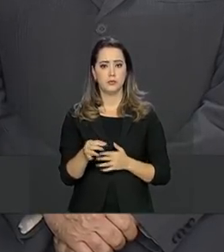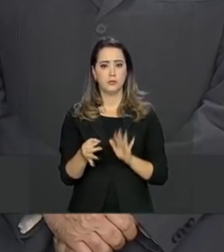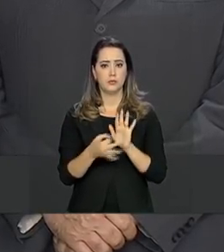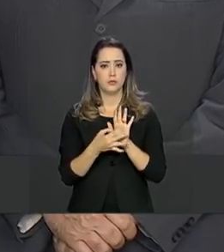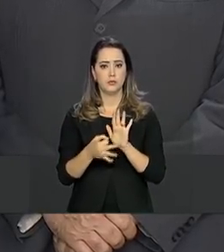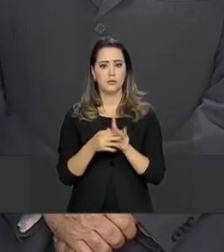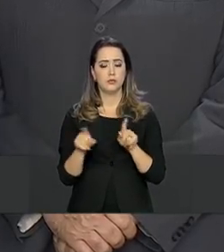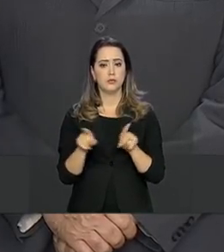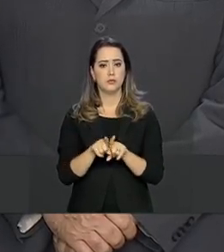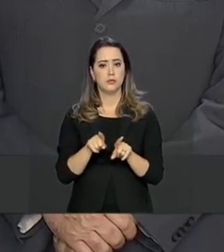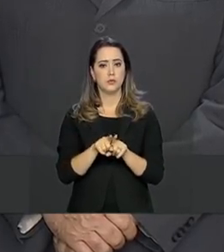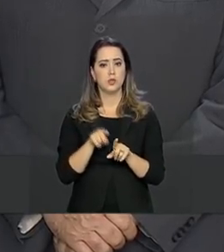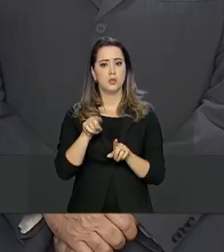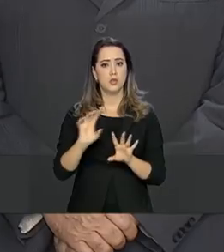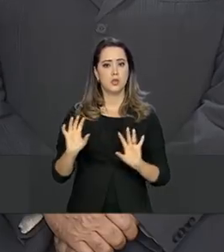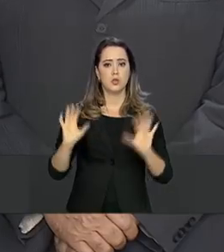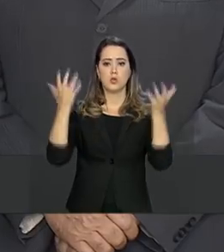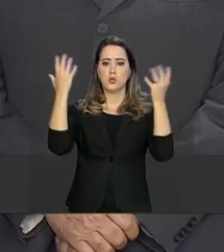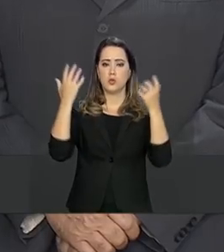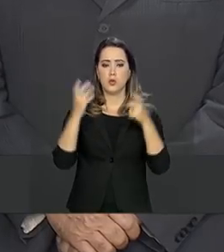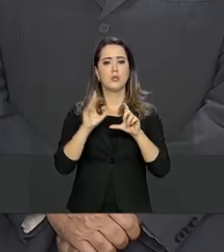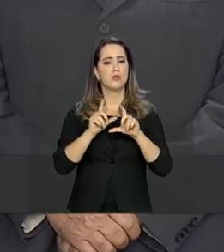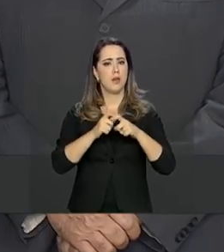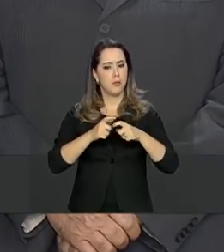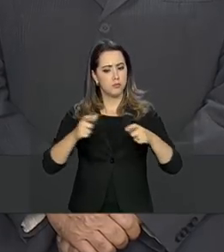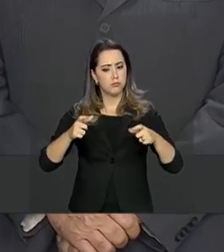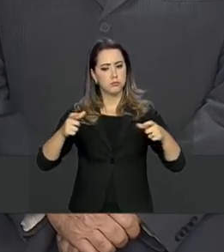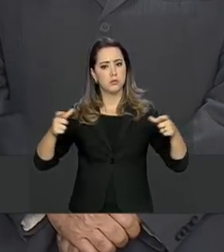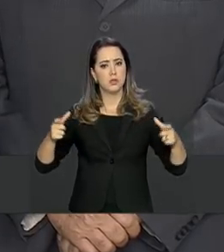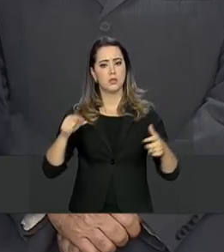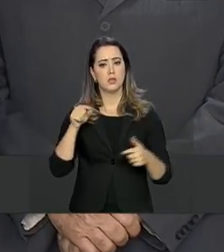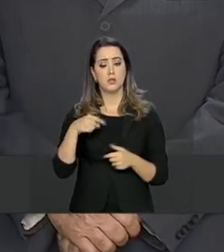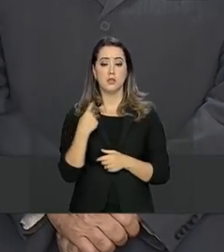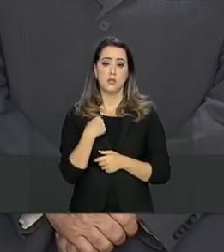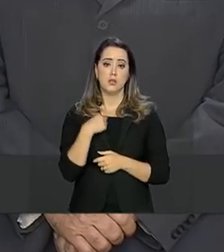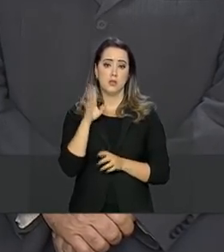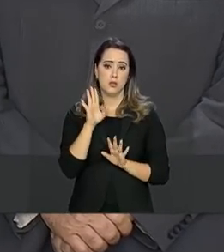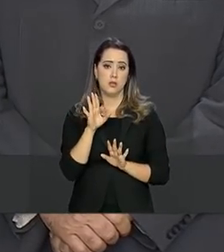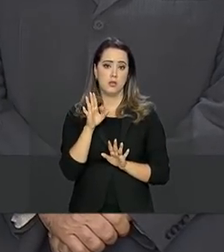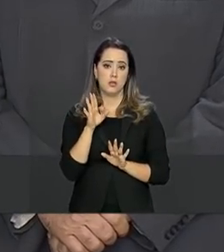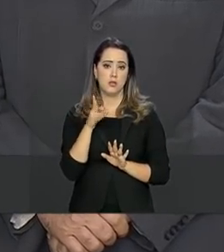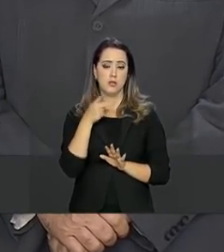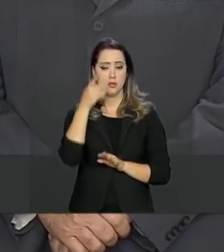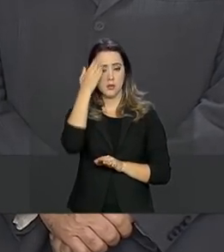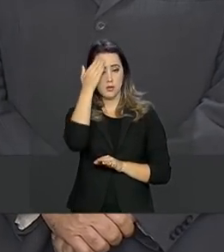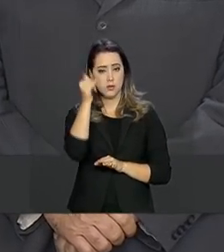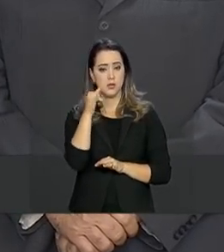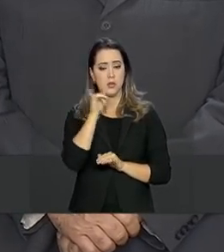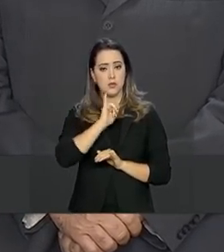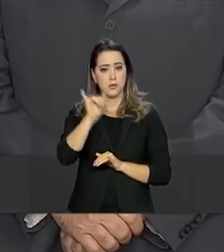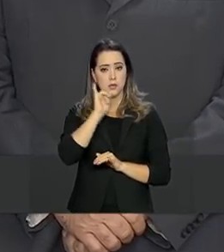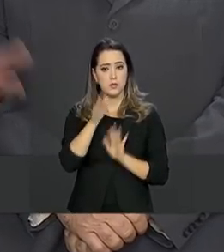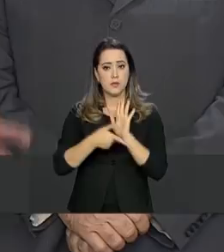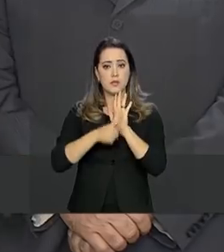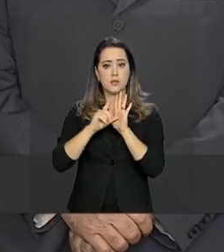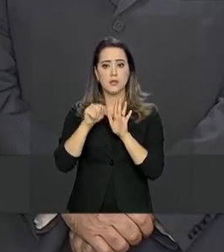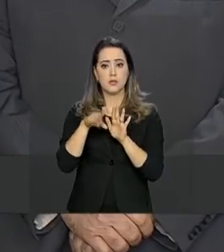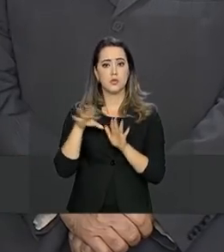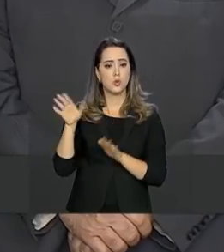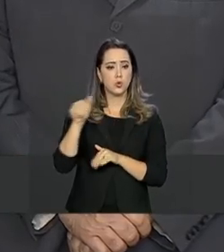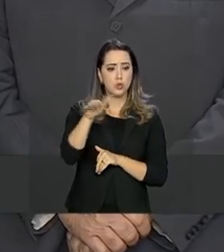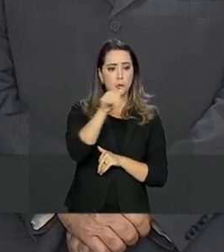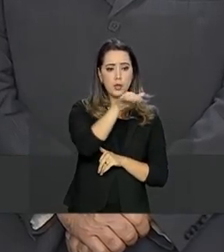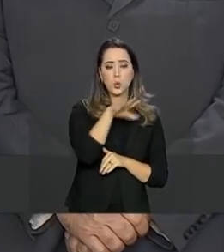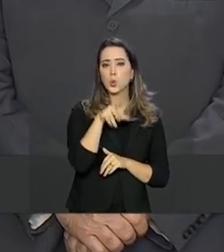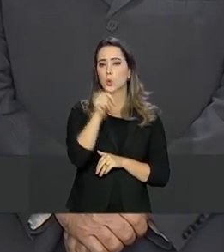portaria uma solenidade muito mais ampla eu tenho impressão que se nós tivéssemos avisado com muita antecedência o show está aí o brasil inteiro